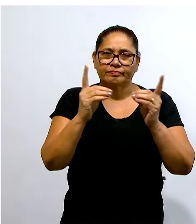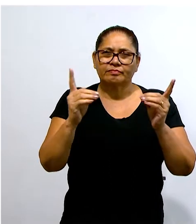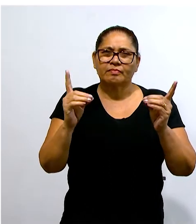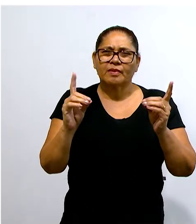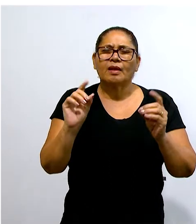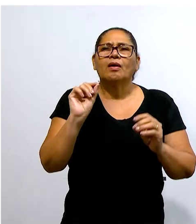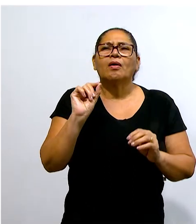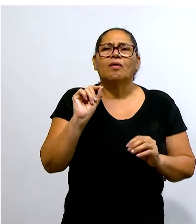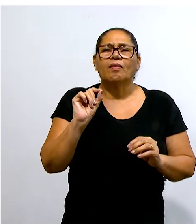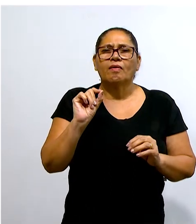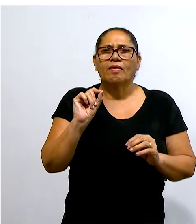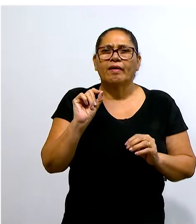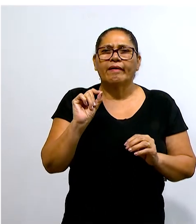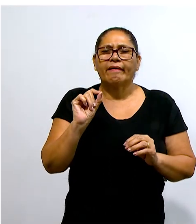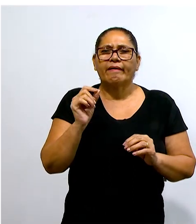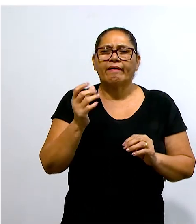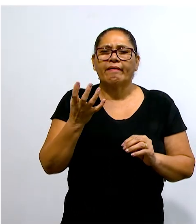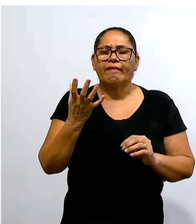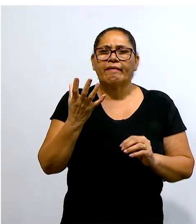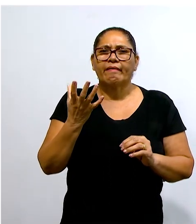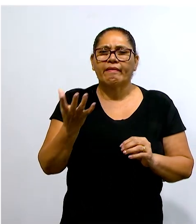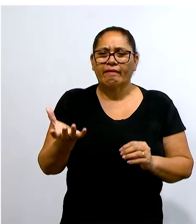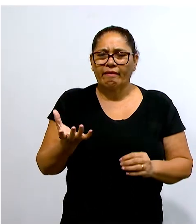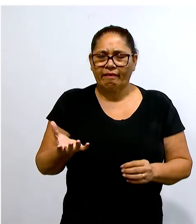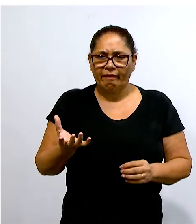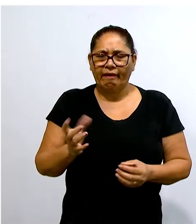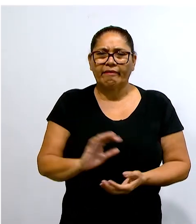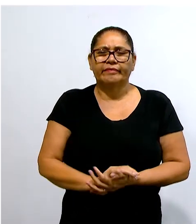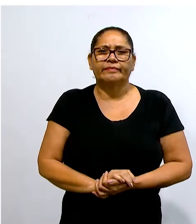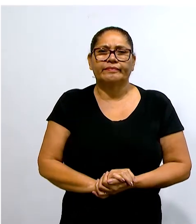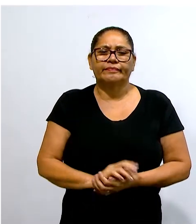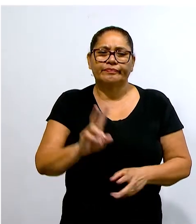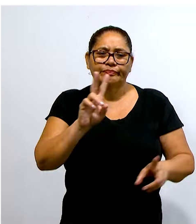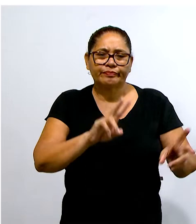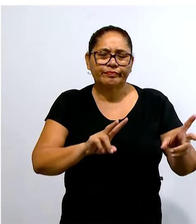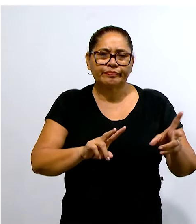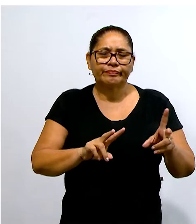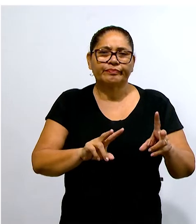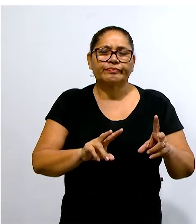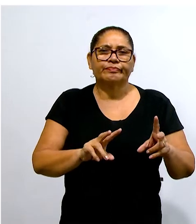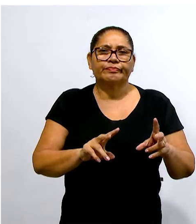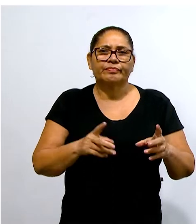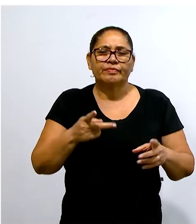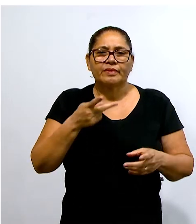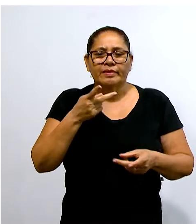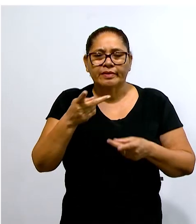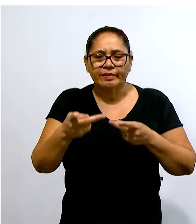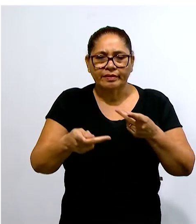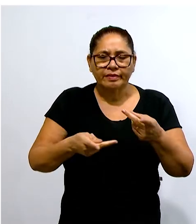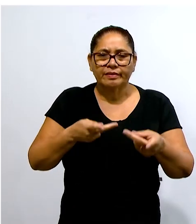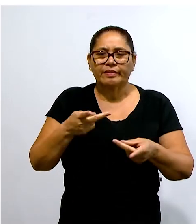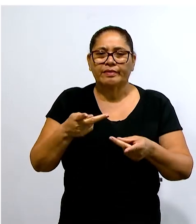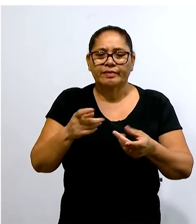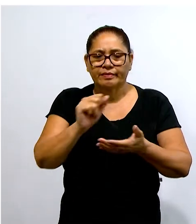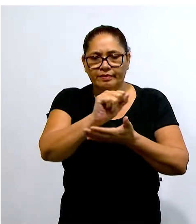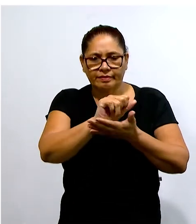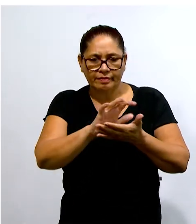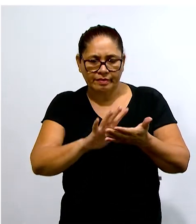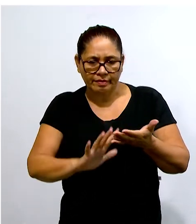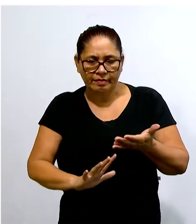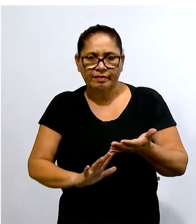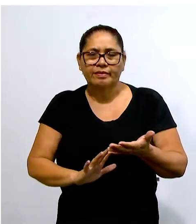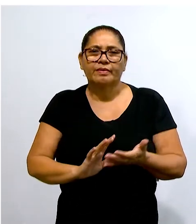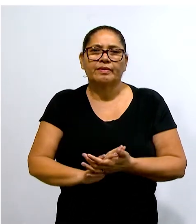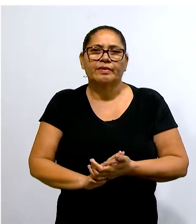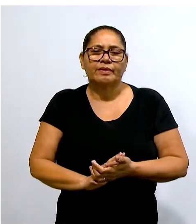tem a ver? Que quer dizer, a ordenação articulada das atividades é